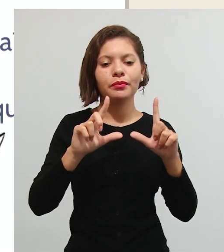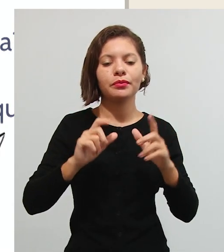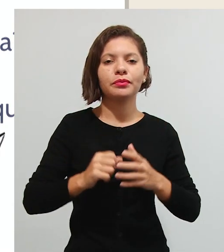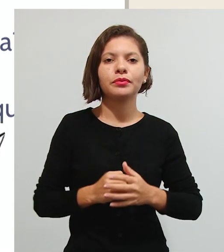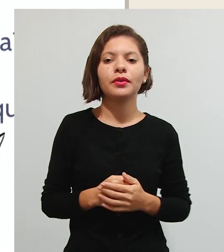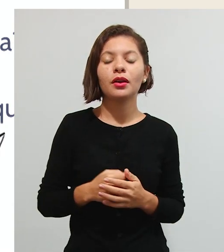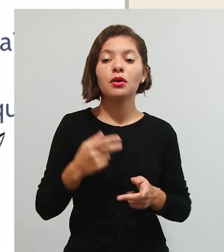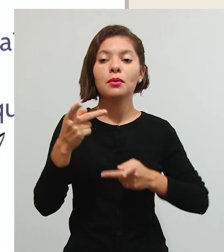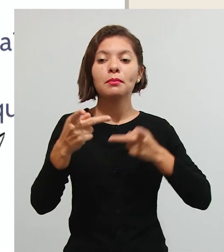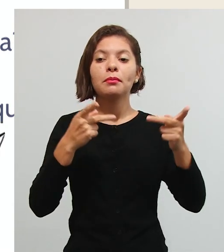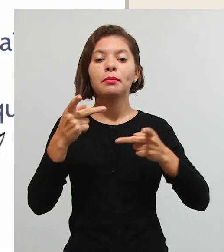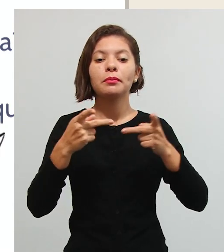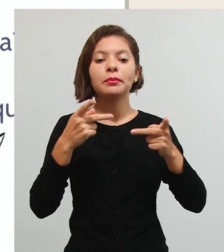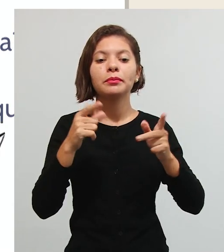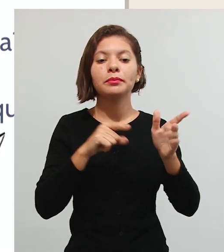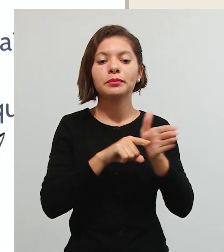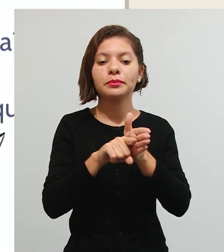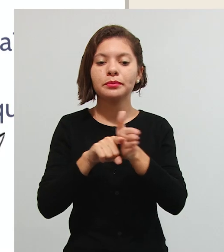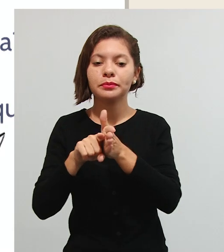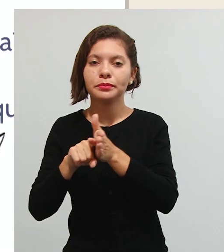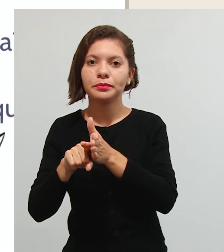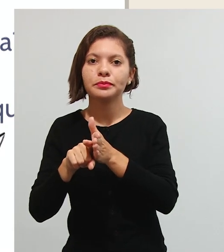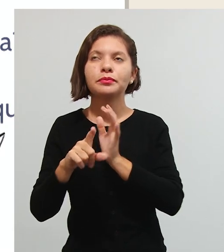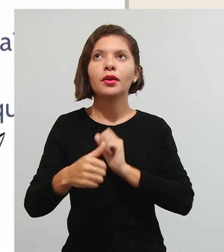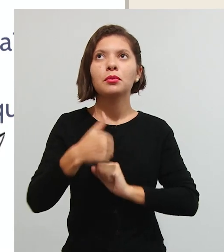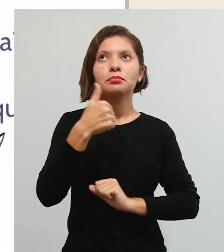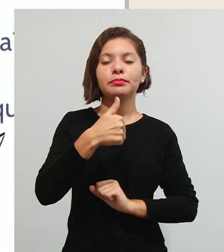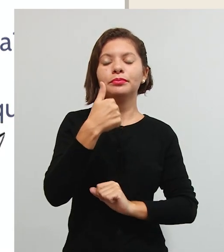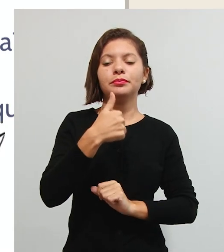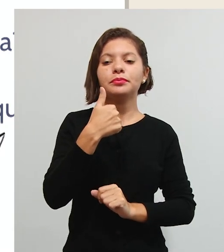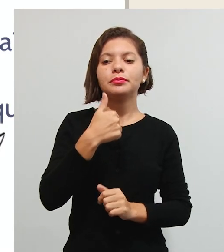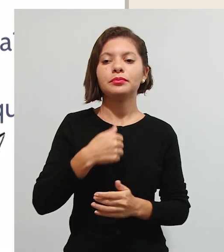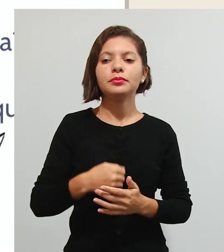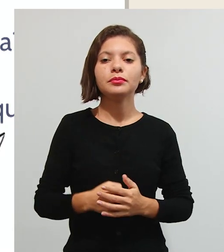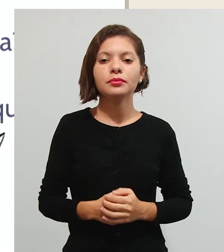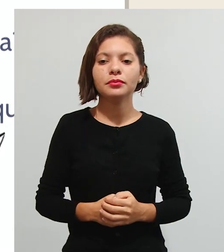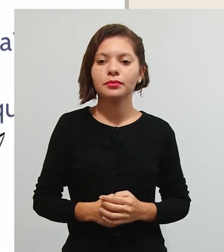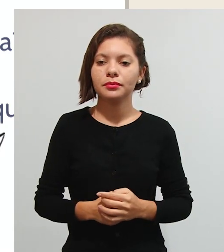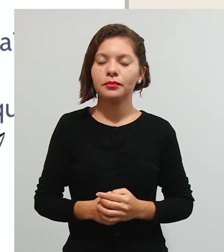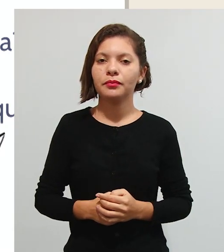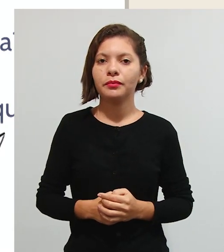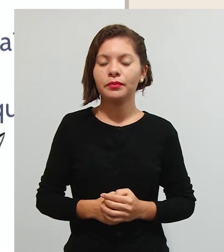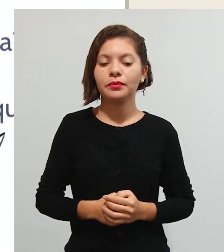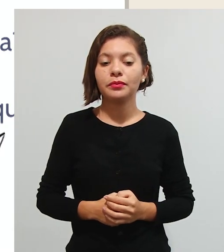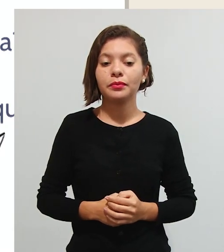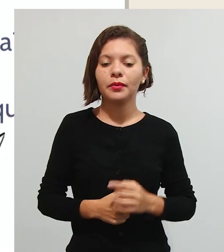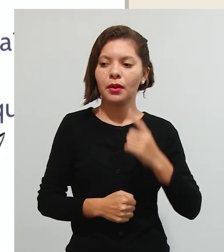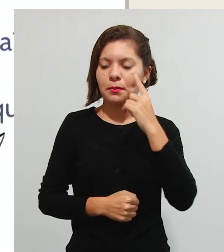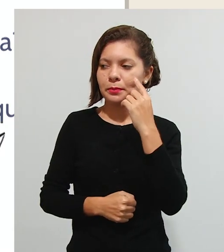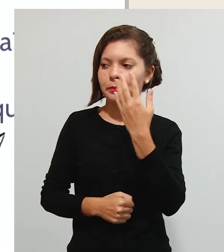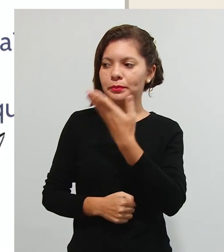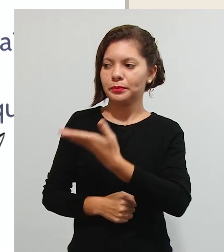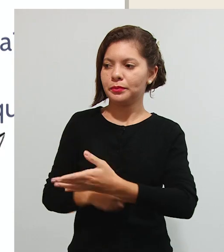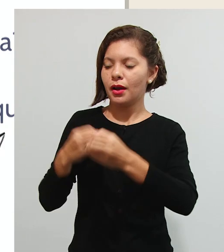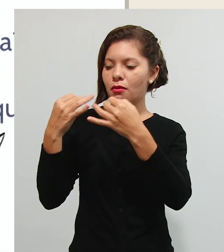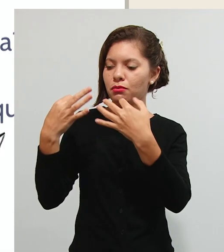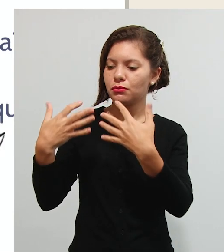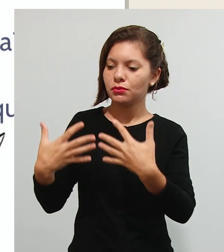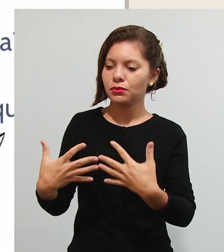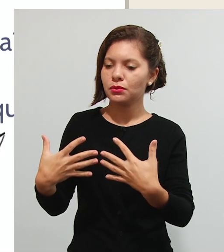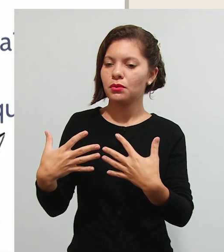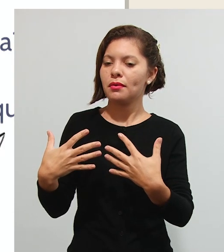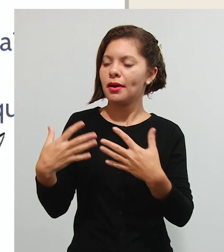cidade, ou para um bairro, se eles querem uma escola, se eles precisam de uma praça, que tipo de praça que eles precisam, se